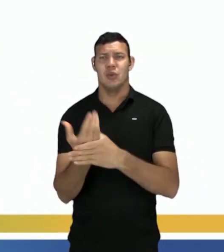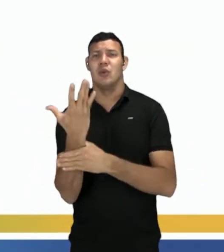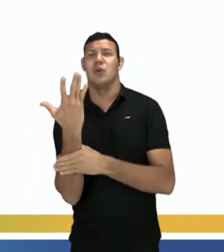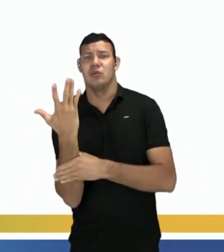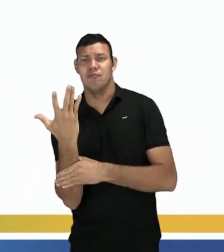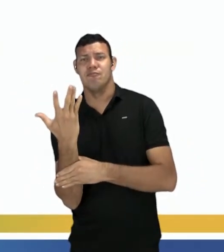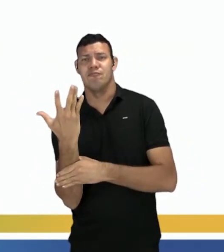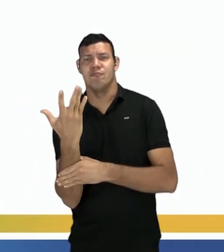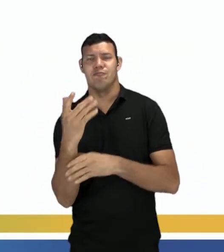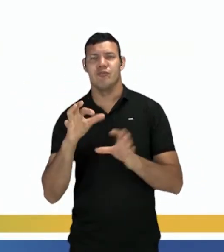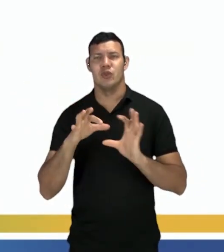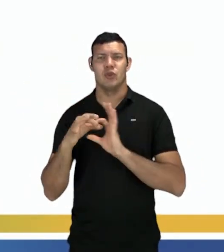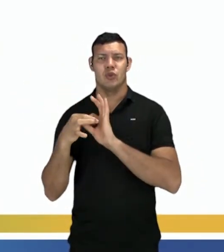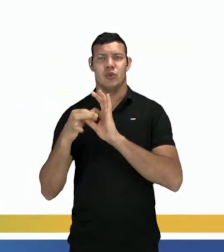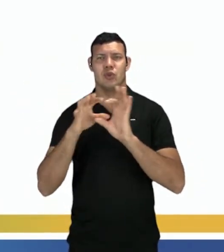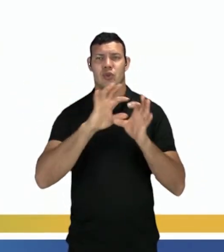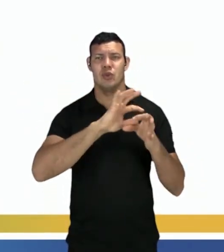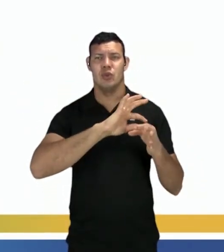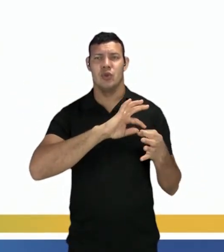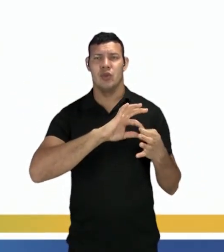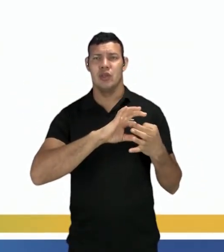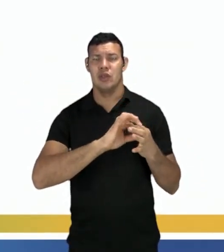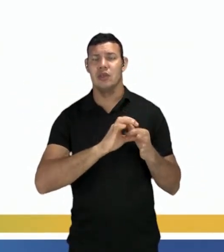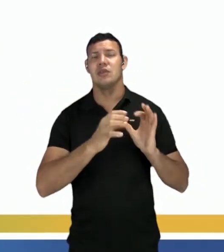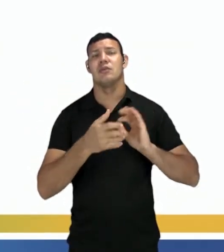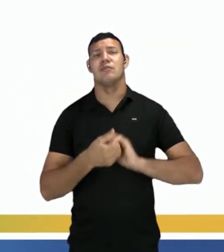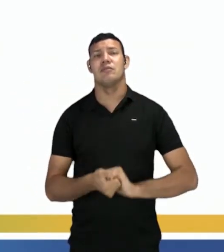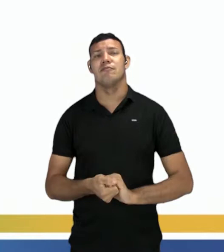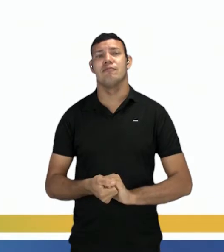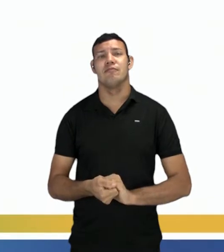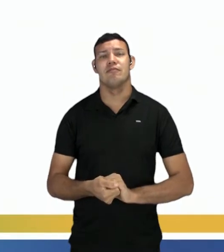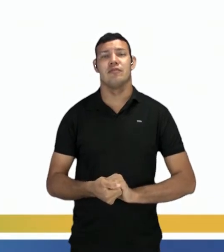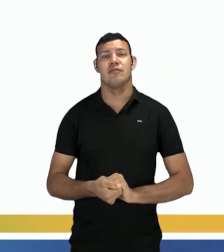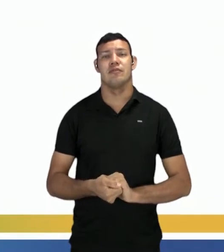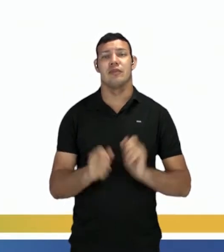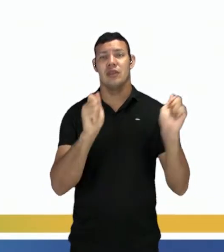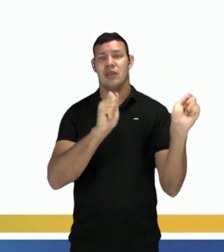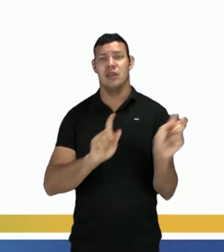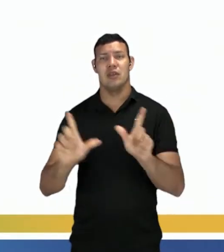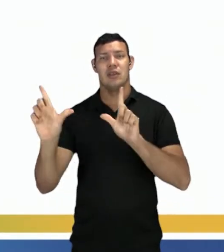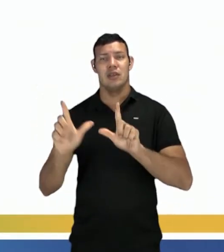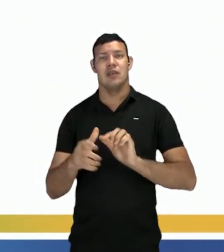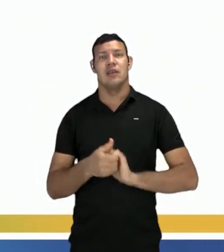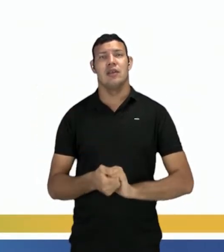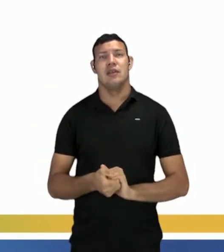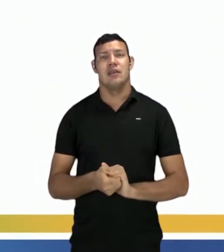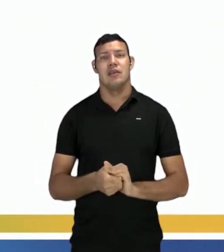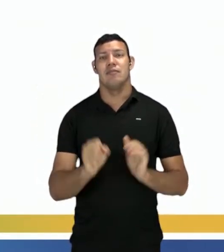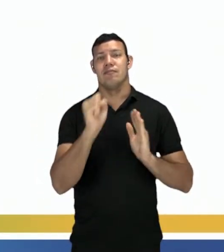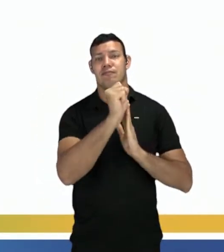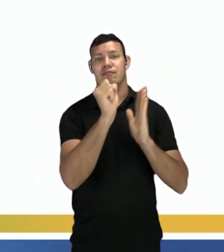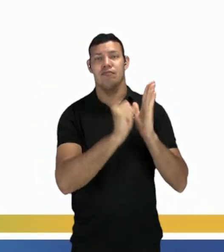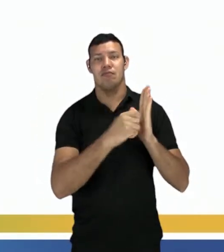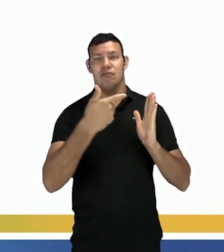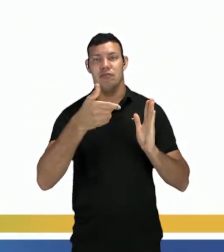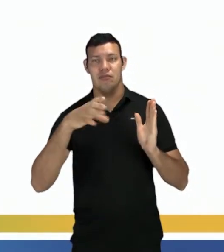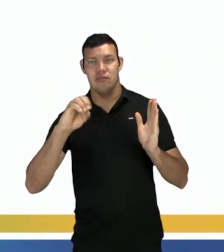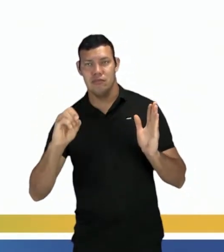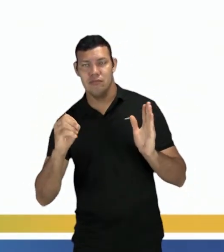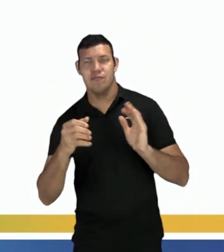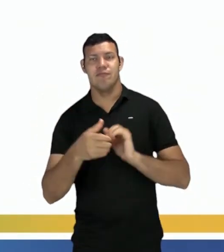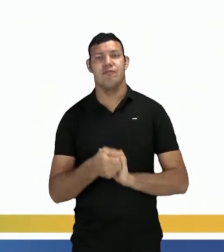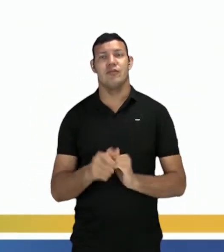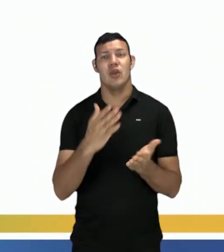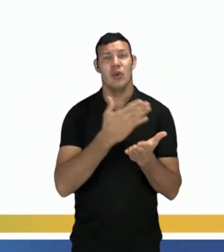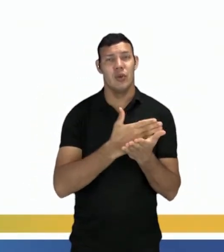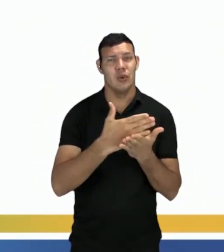suas características. Ok? Acompanhe com a gente na tela. A partir do século XX, produziu-se a